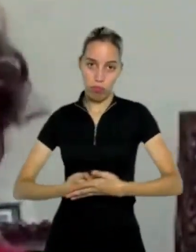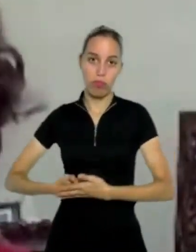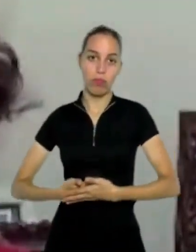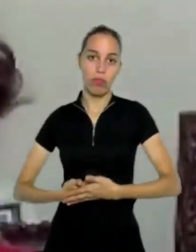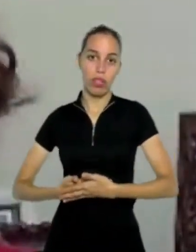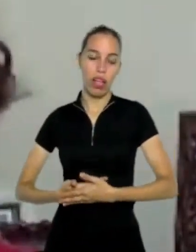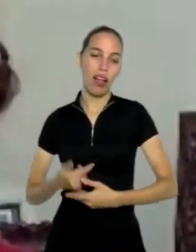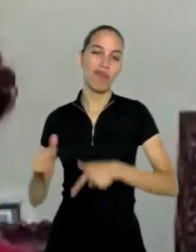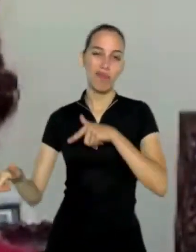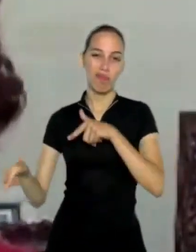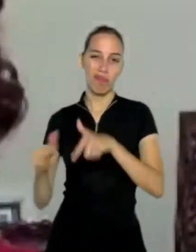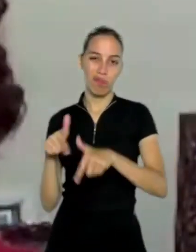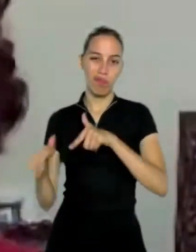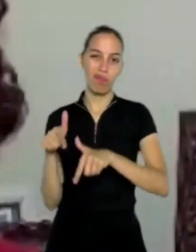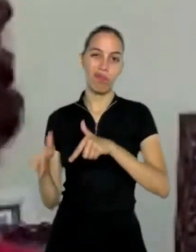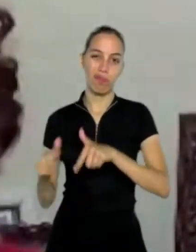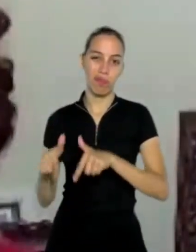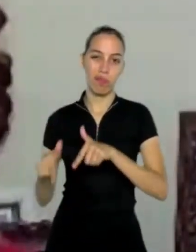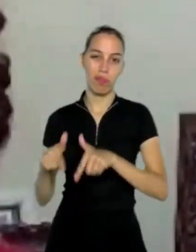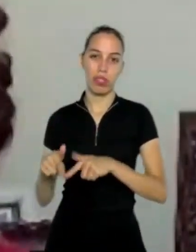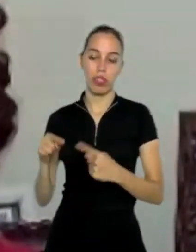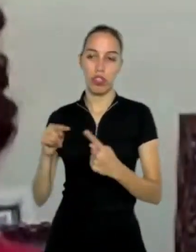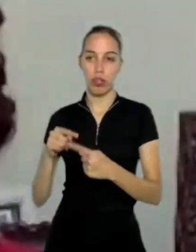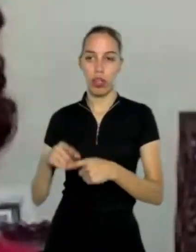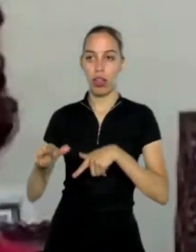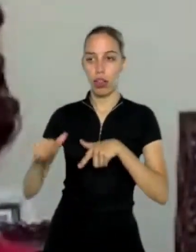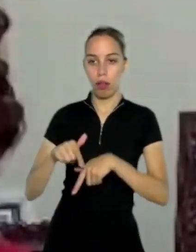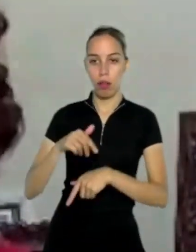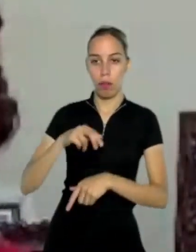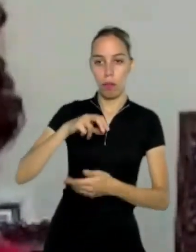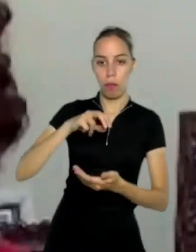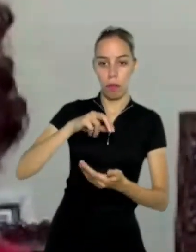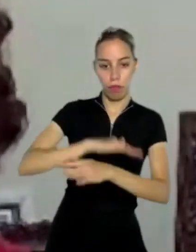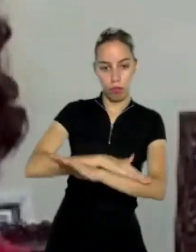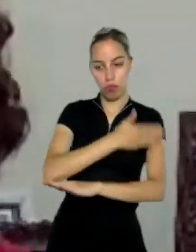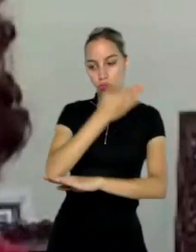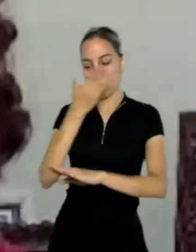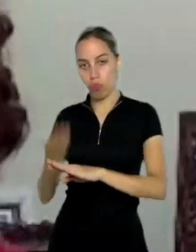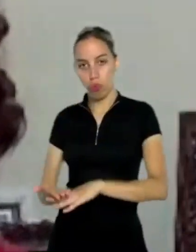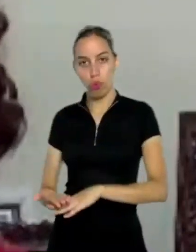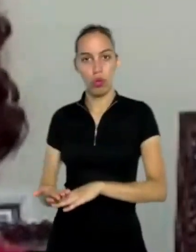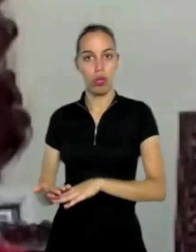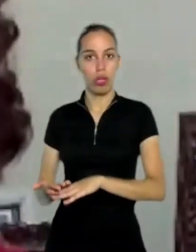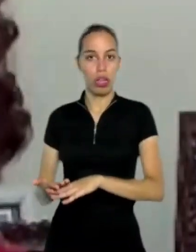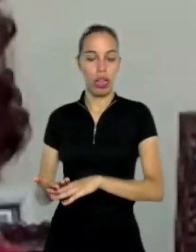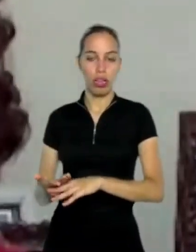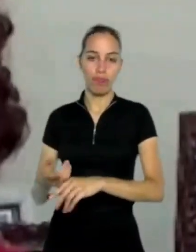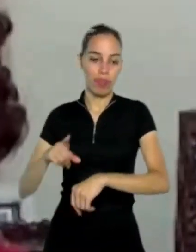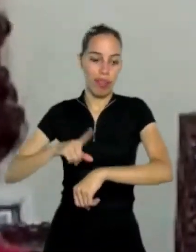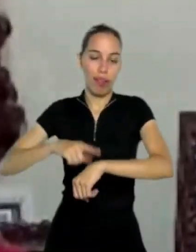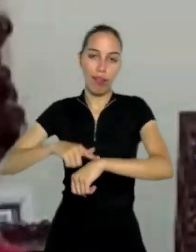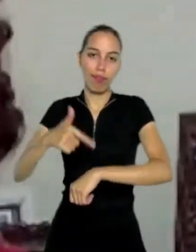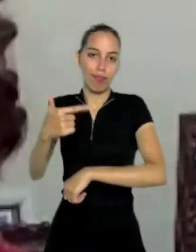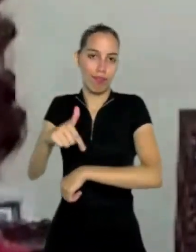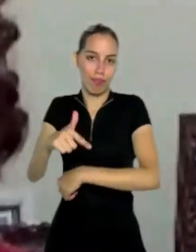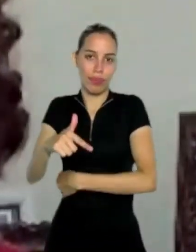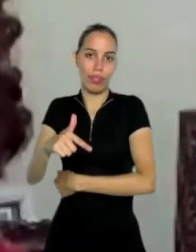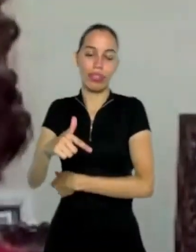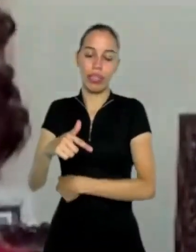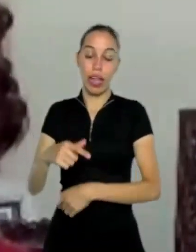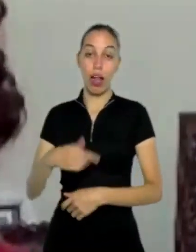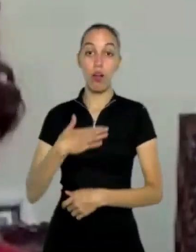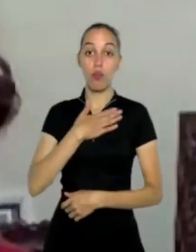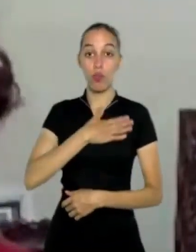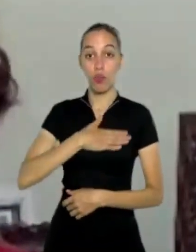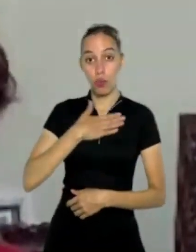né? Às vezes trabalhava 3 turnos e a gente fica com pouco tempo, né, de leitura. Então eu sempre gostei de ler. Nessa época